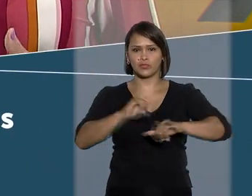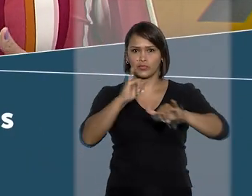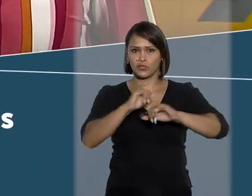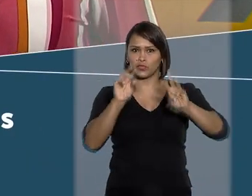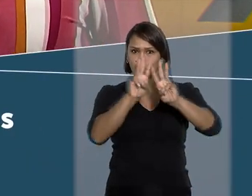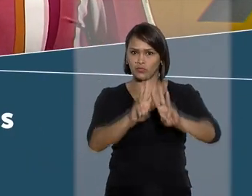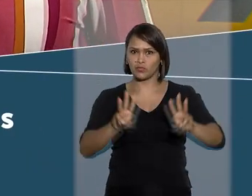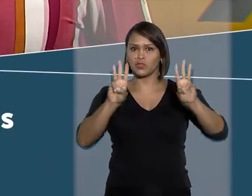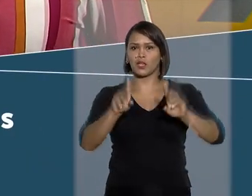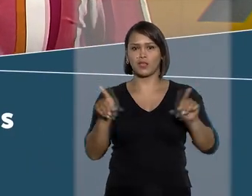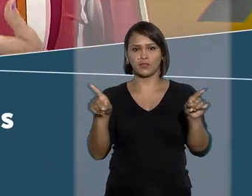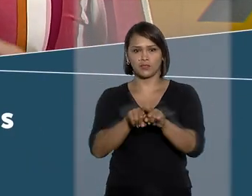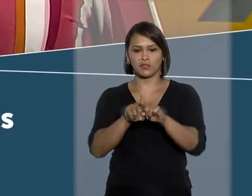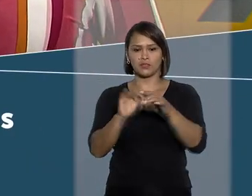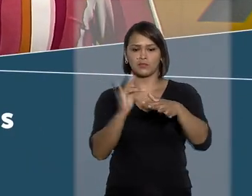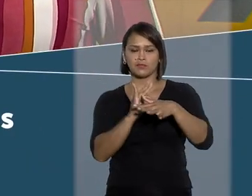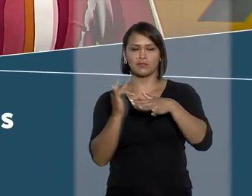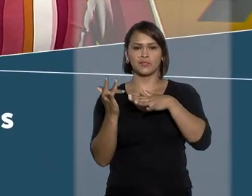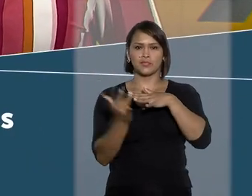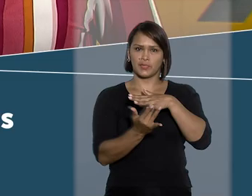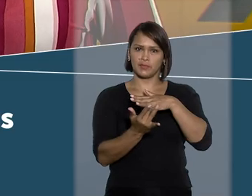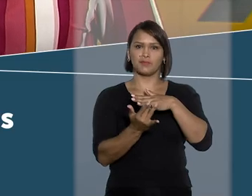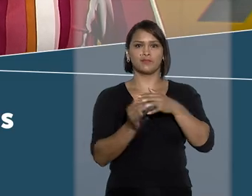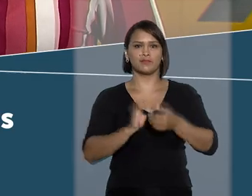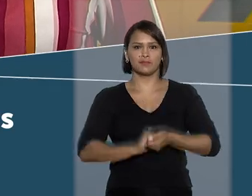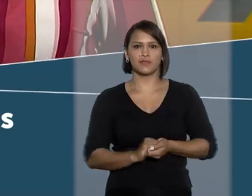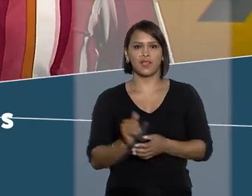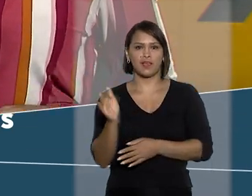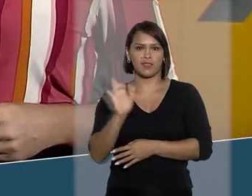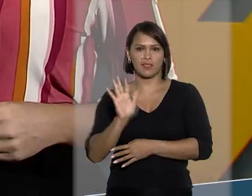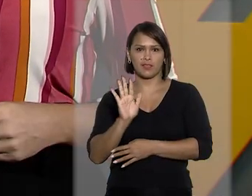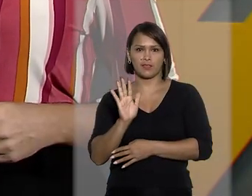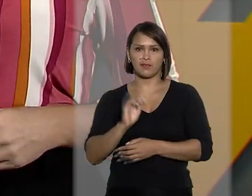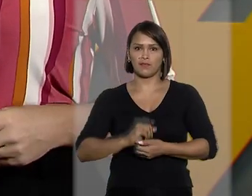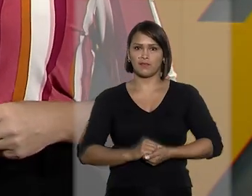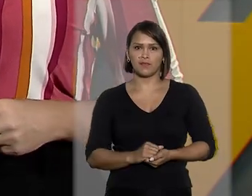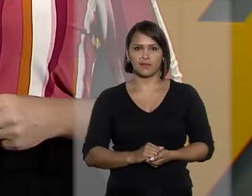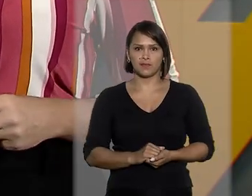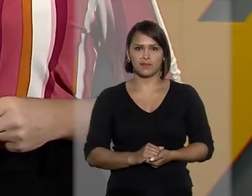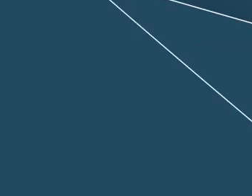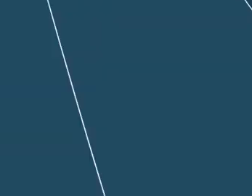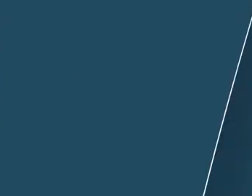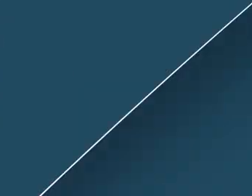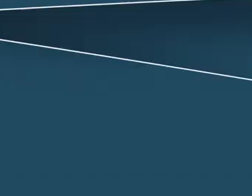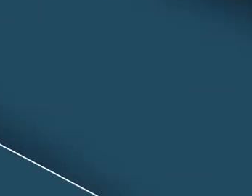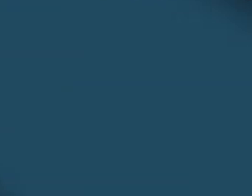notícias no site do STJ e nas nossas redes sociais. Até a próxima!